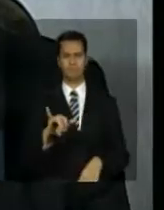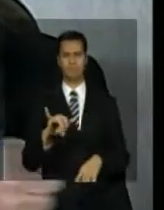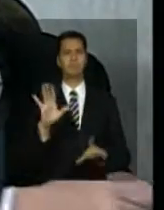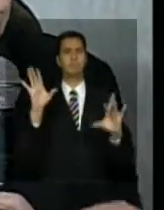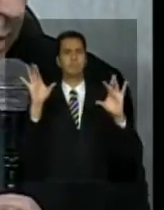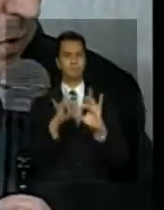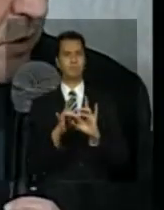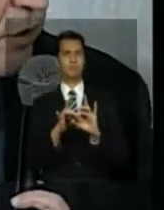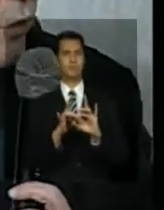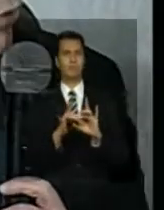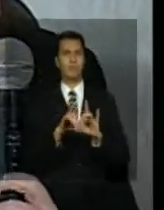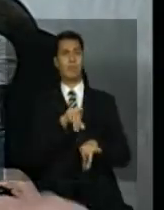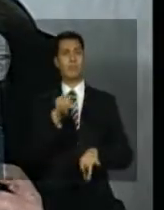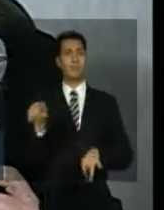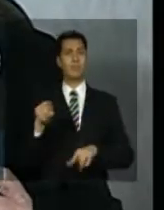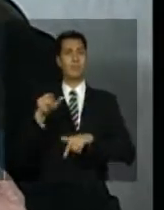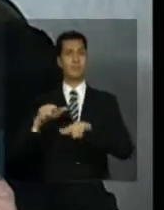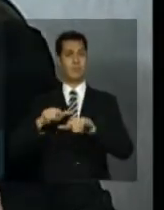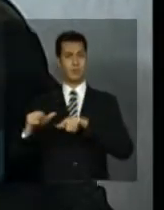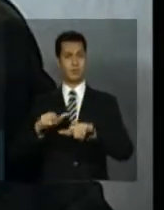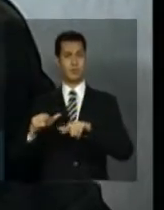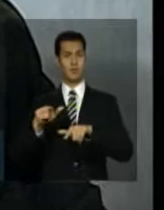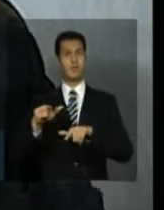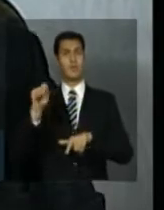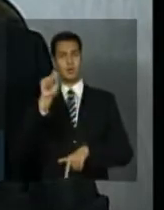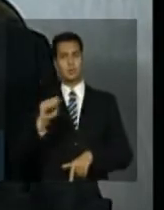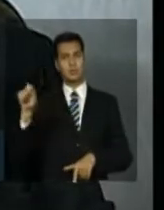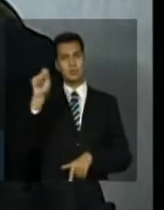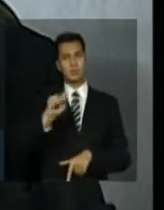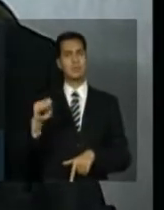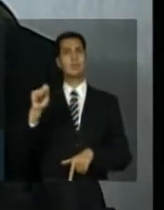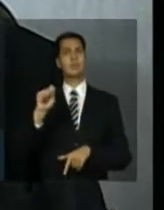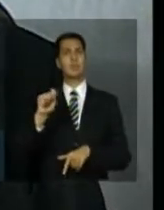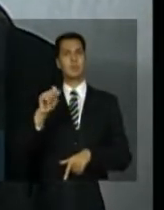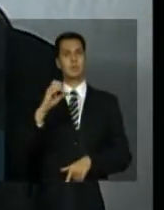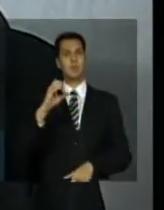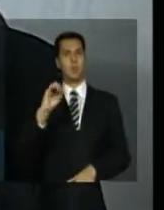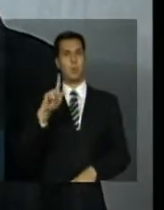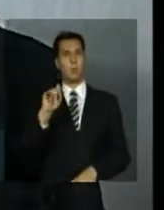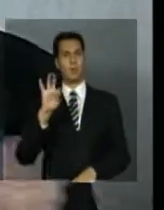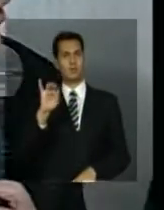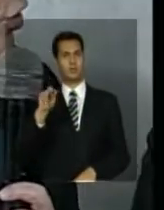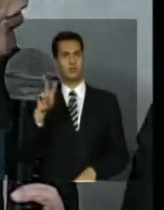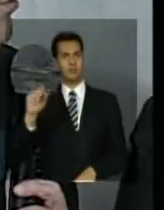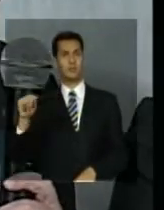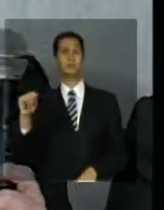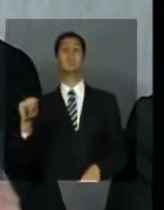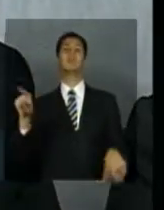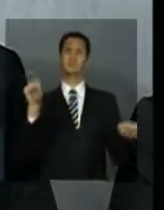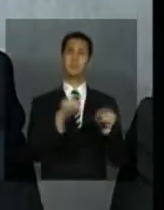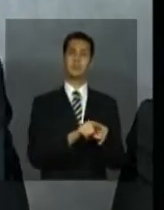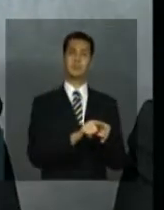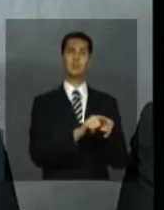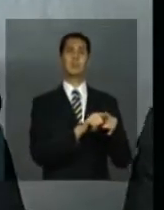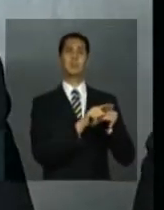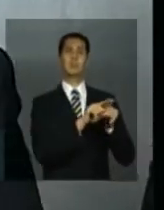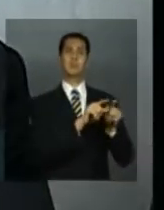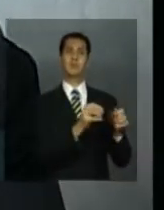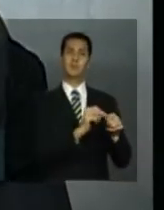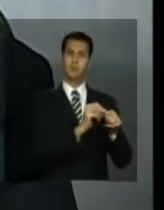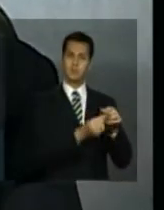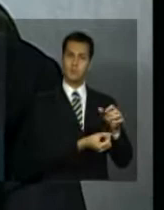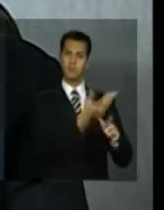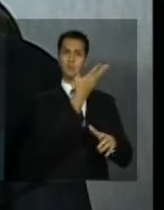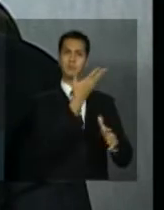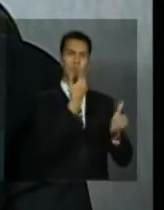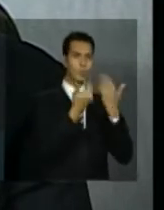ação de associa de associativismo e Associação de qualidade de produção e